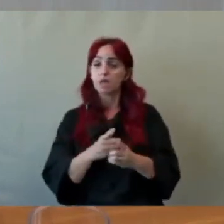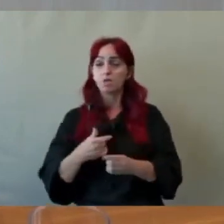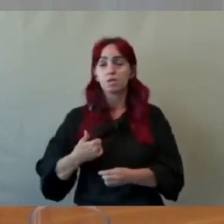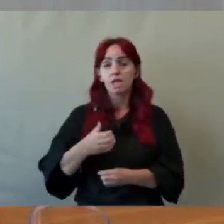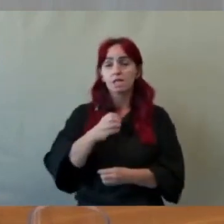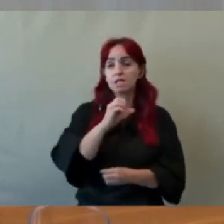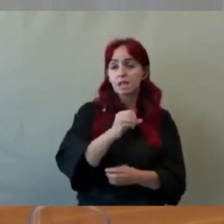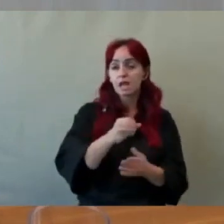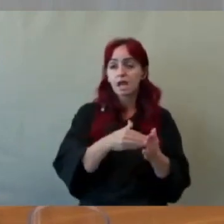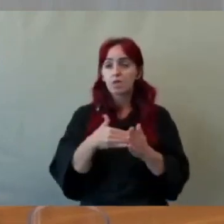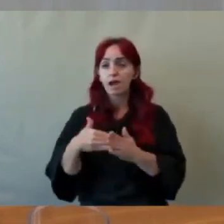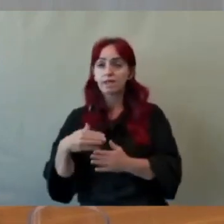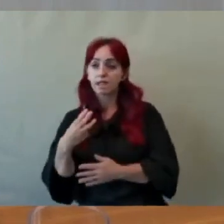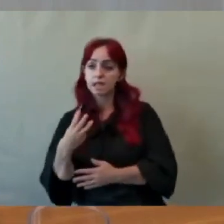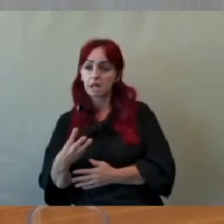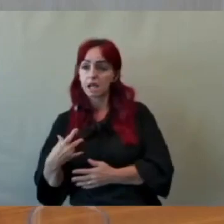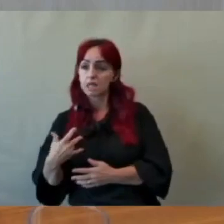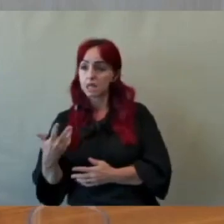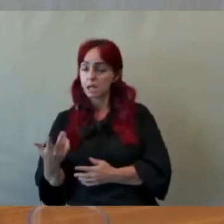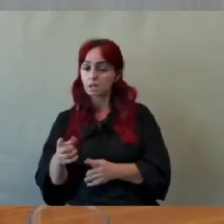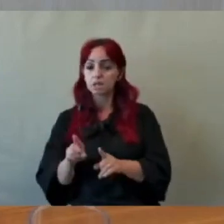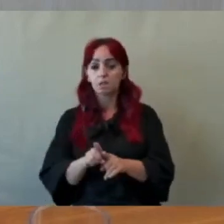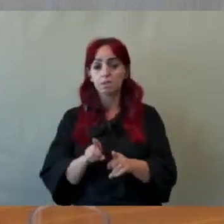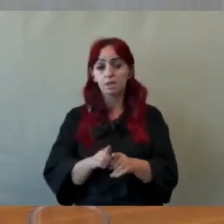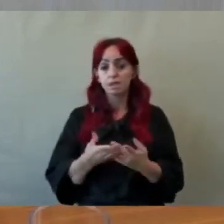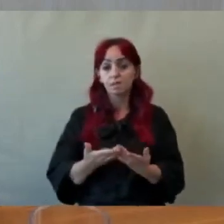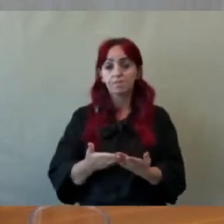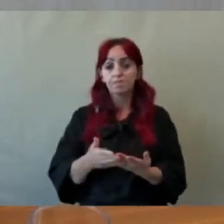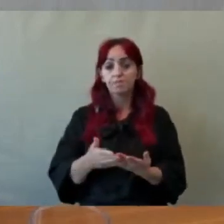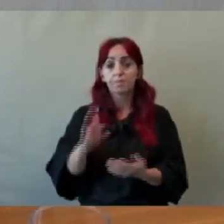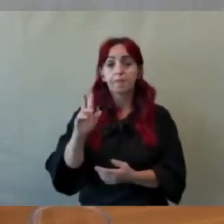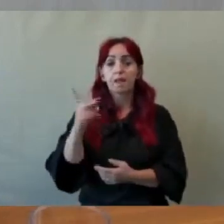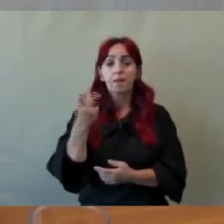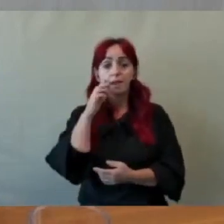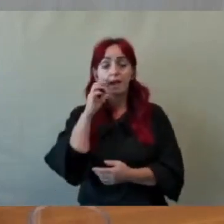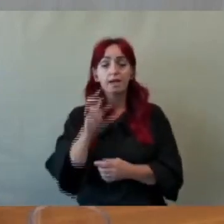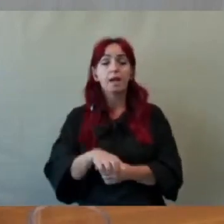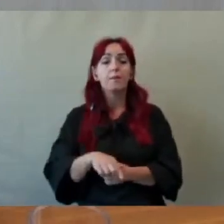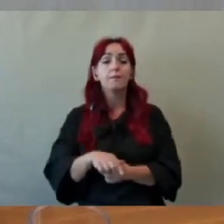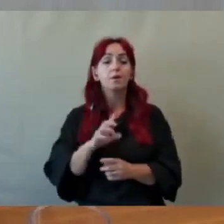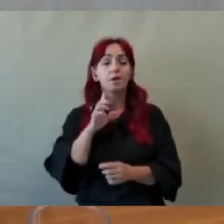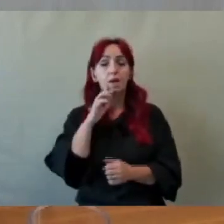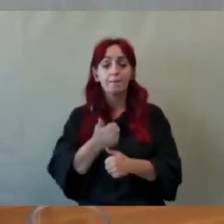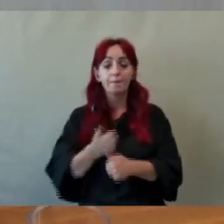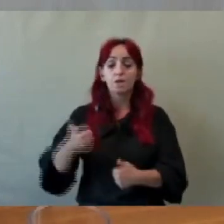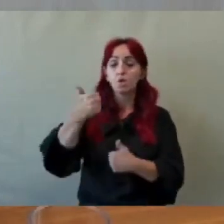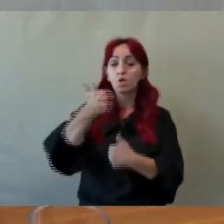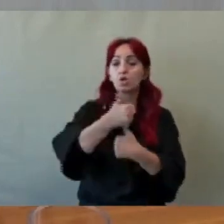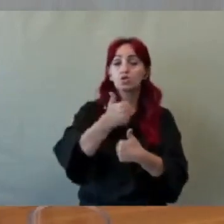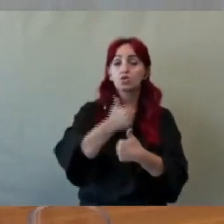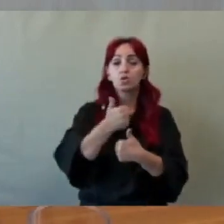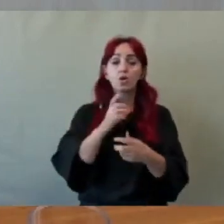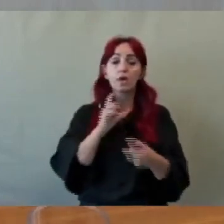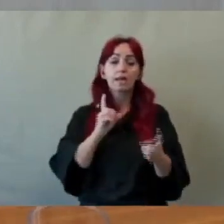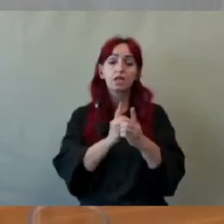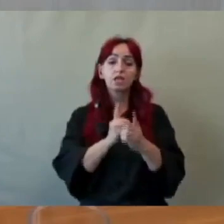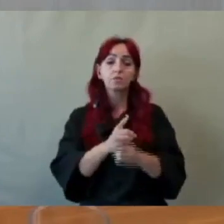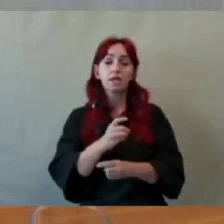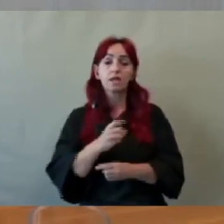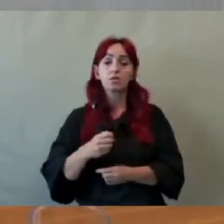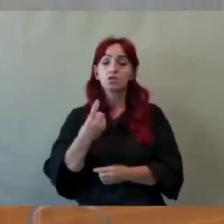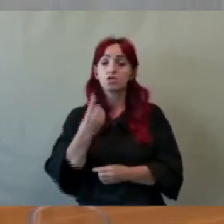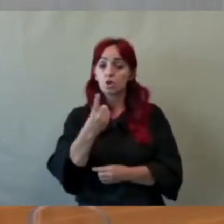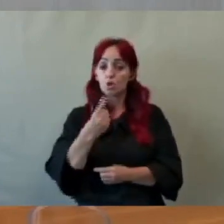de creche, e que Belo Horizonte priorizou o atendimento de 1 a 3, invisibilizando os bebês,